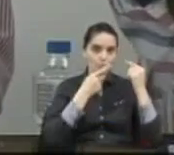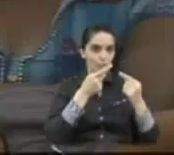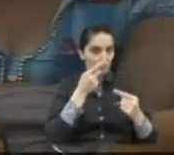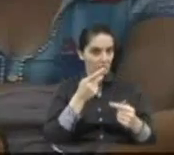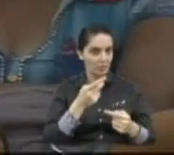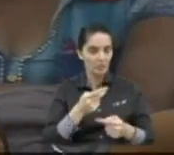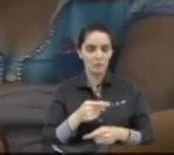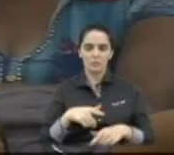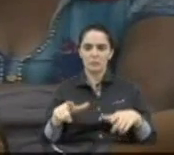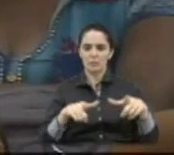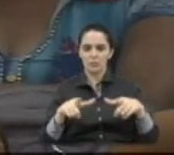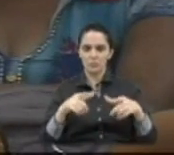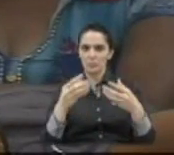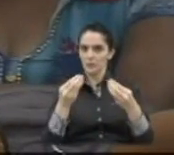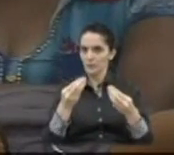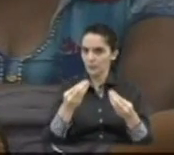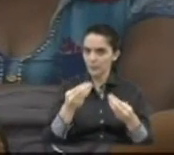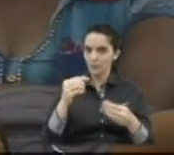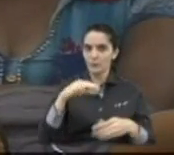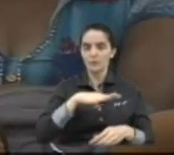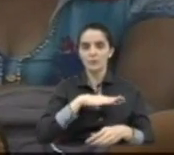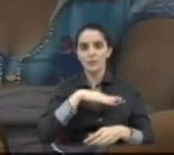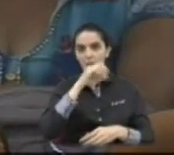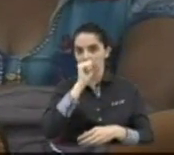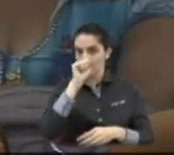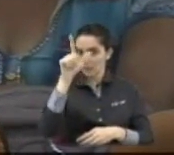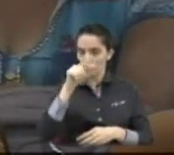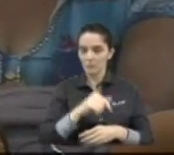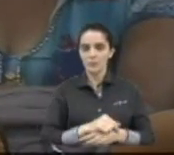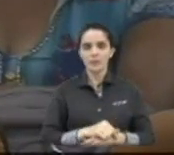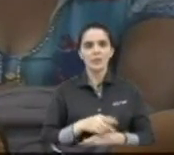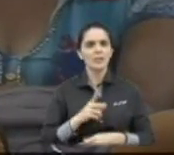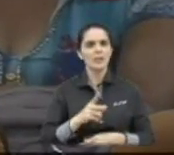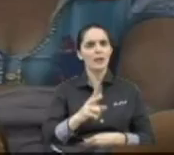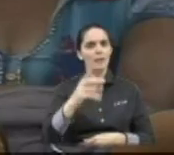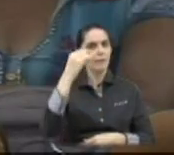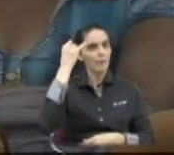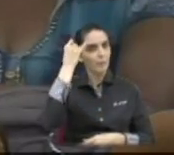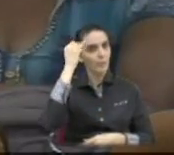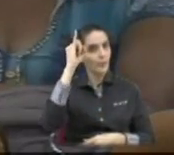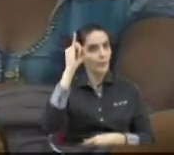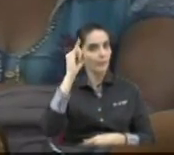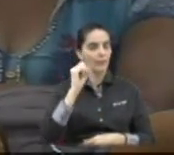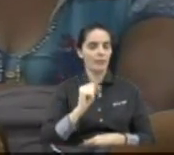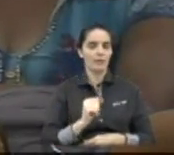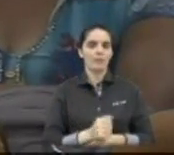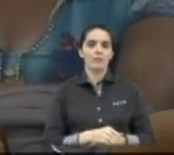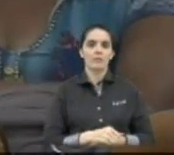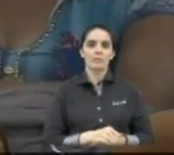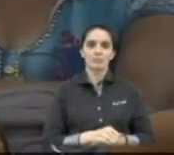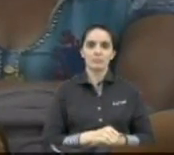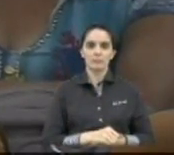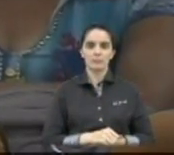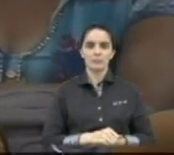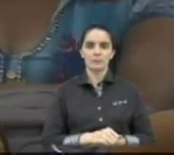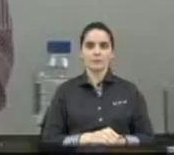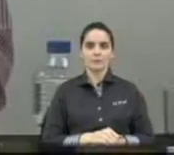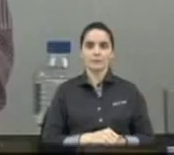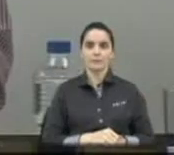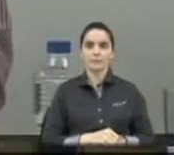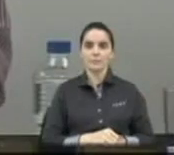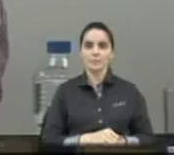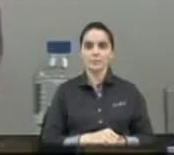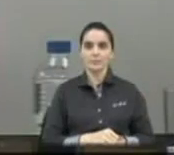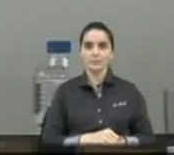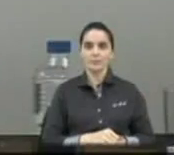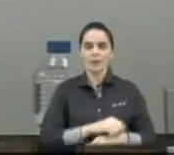nas atividades da nossa cidade e sempre trazia muitas ideias para nós, junto no partido. No início do meu mandato, ele teve